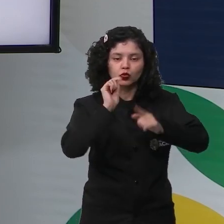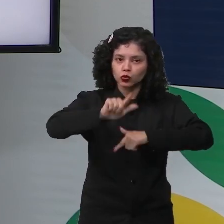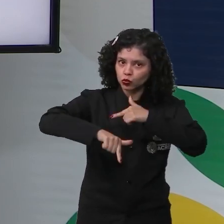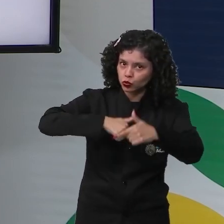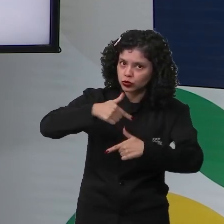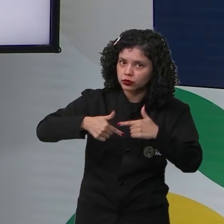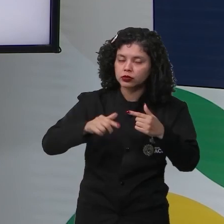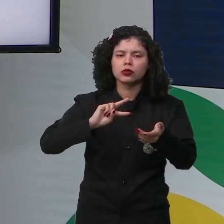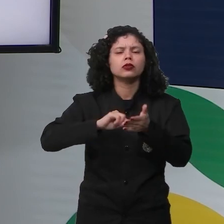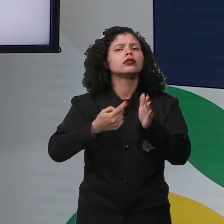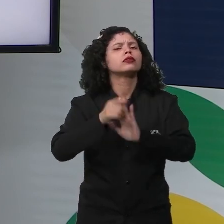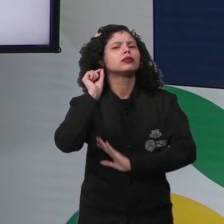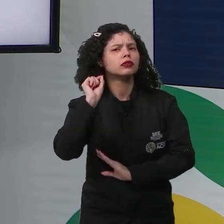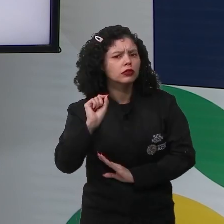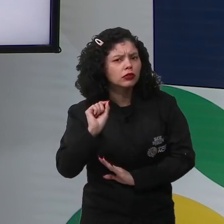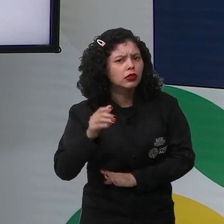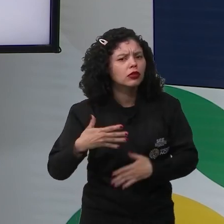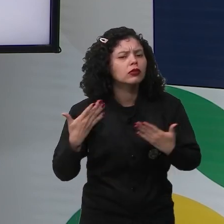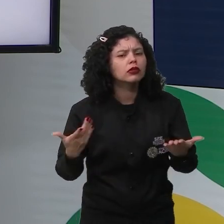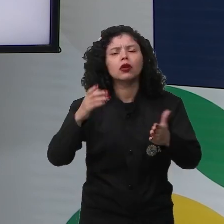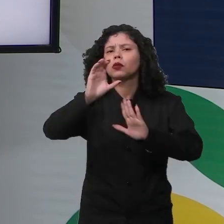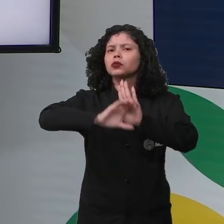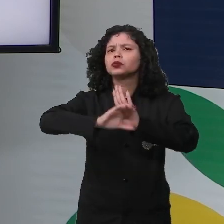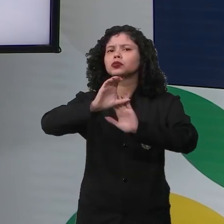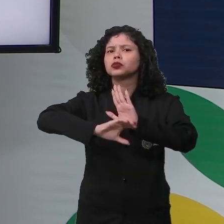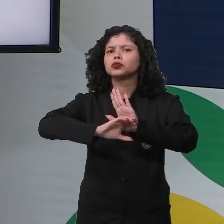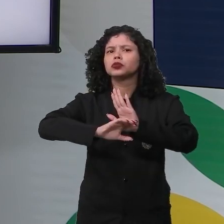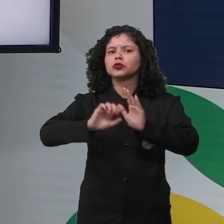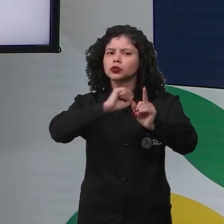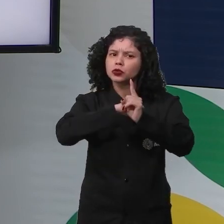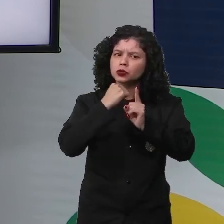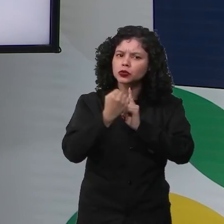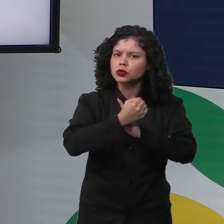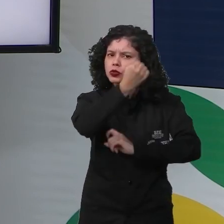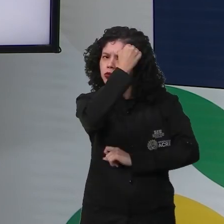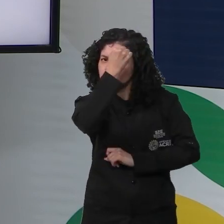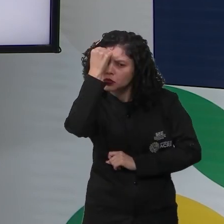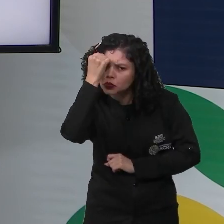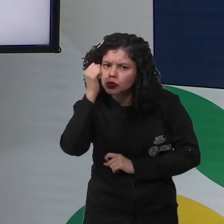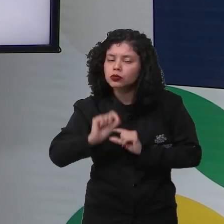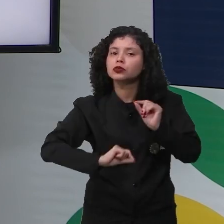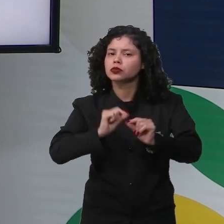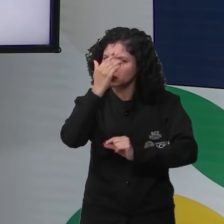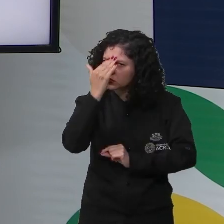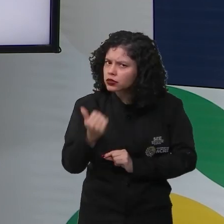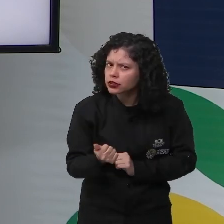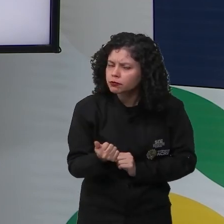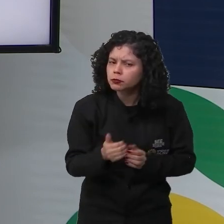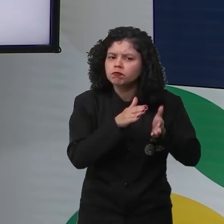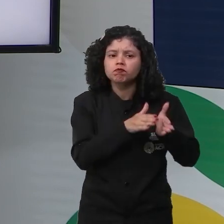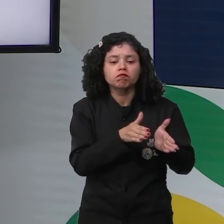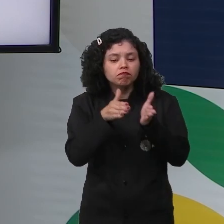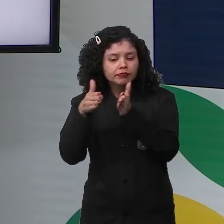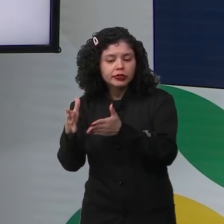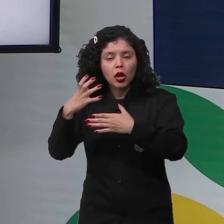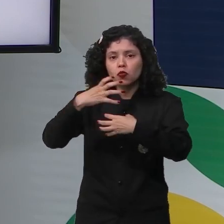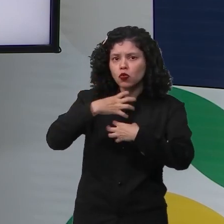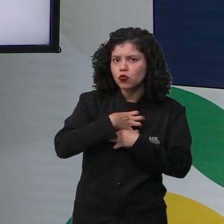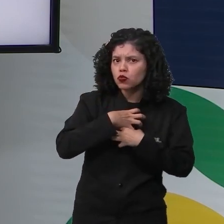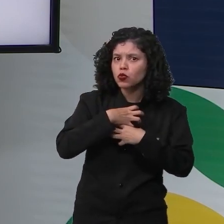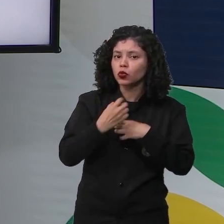sabe o que é que significa esse conceito na sociologia? Você sabe a partir de que